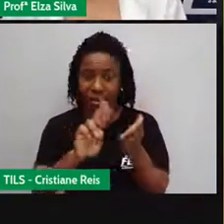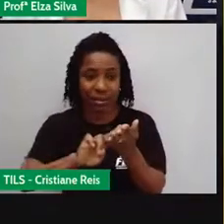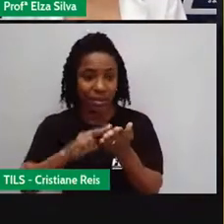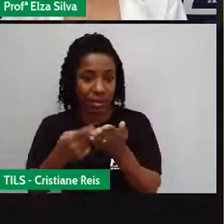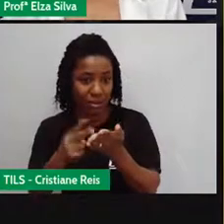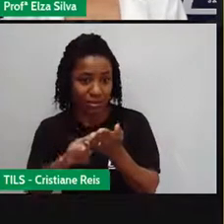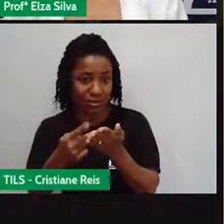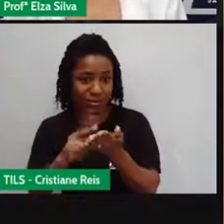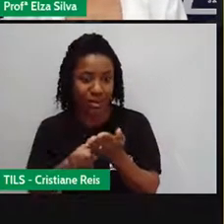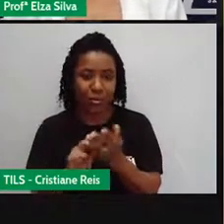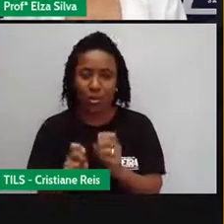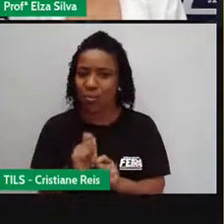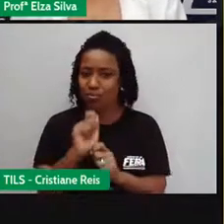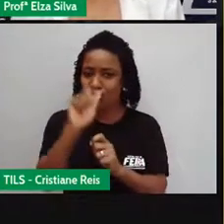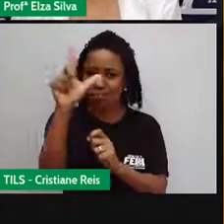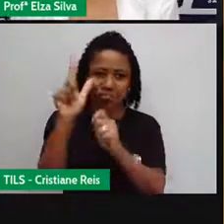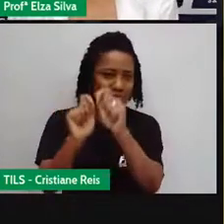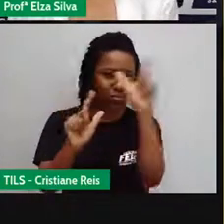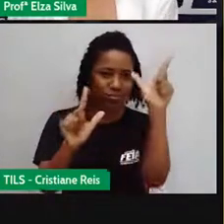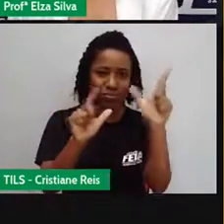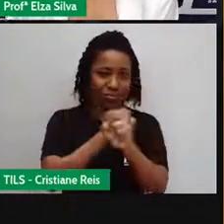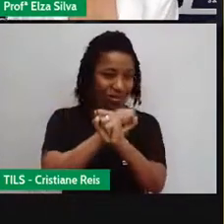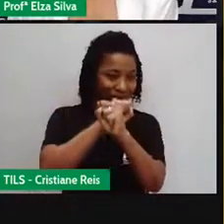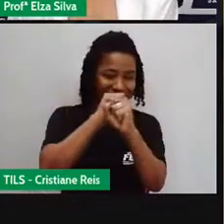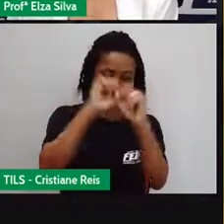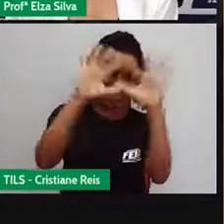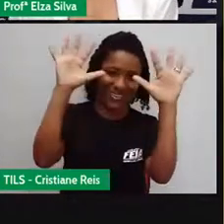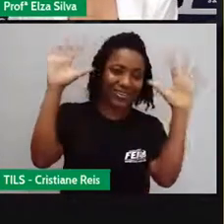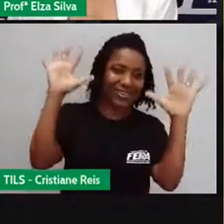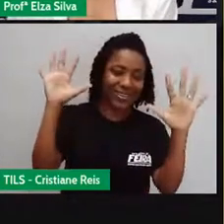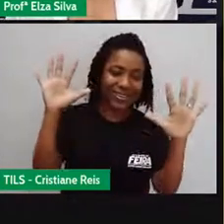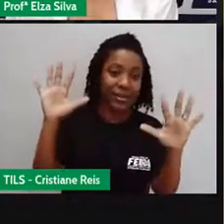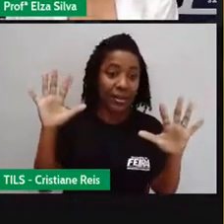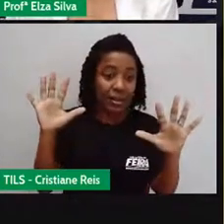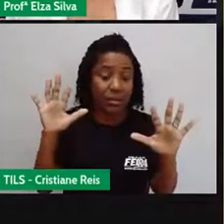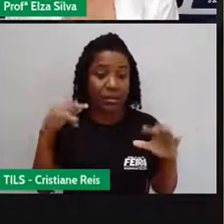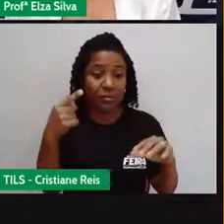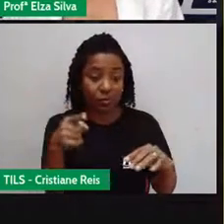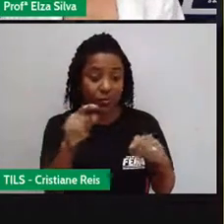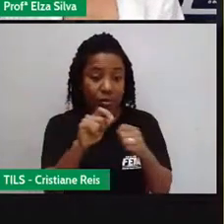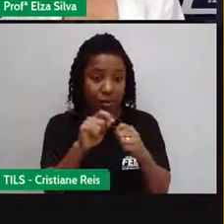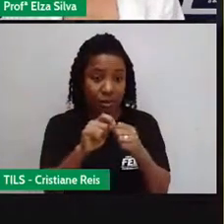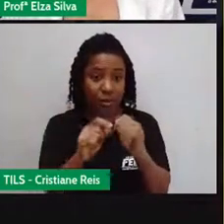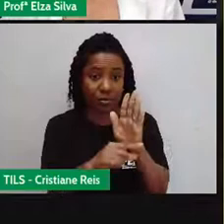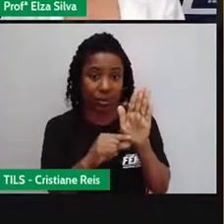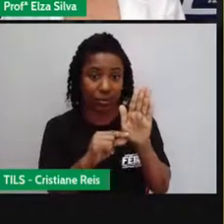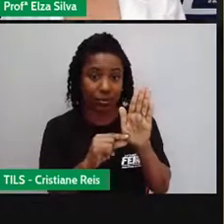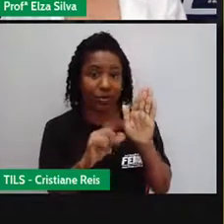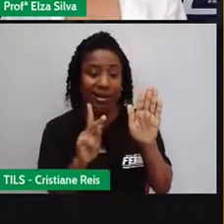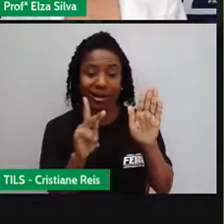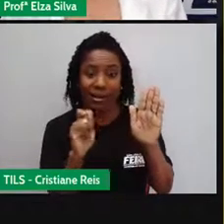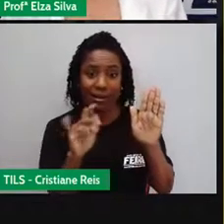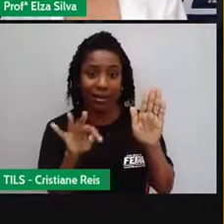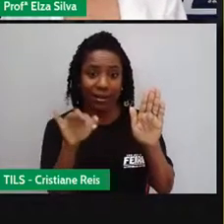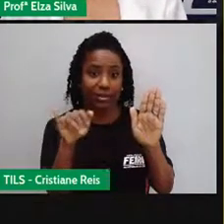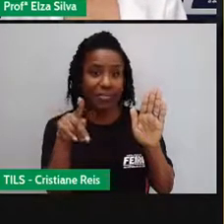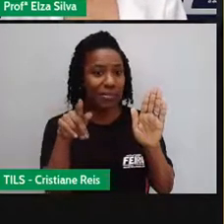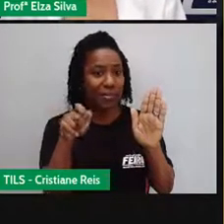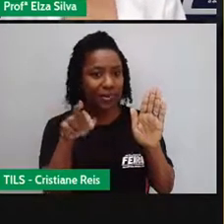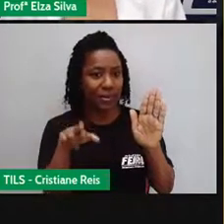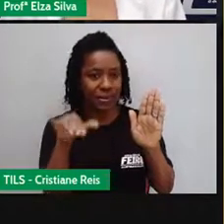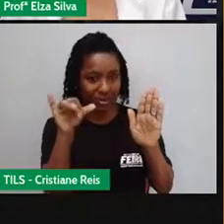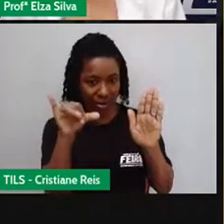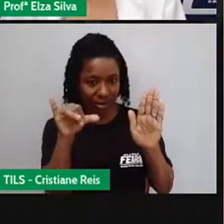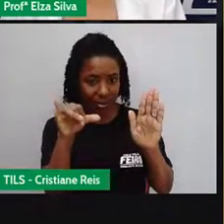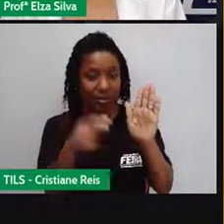fogo de artifício, de Katy Perry, e escreva em seu caderno o trecho da letra da canção que menciona os